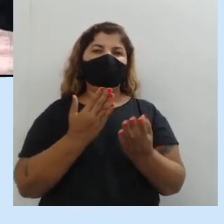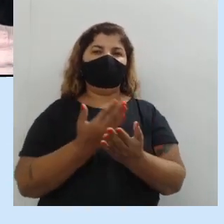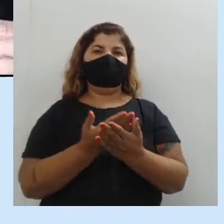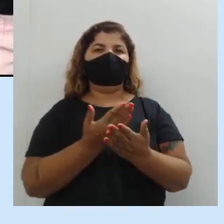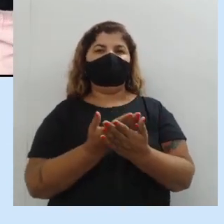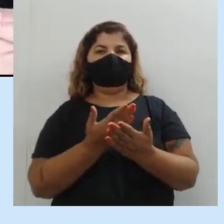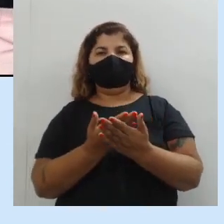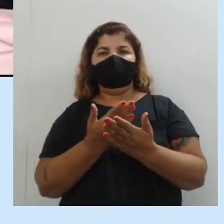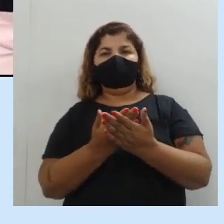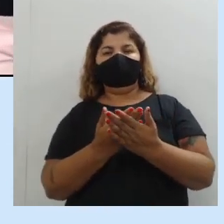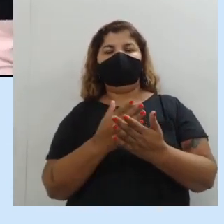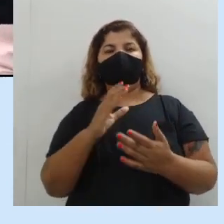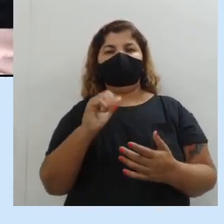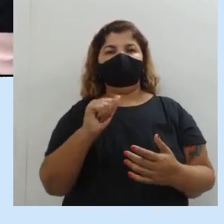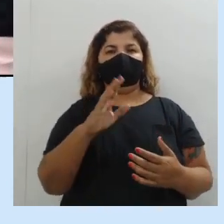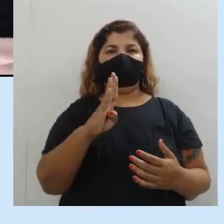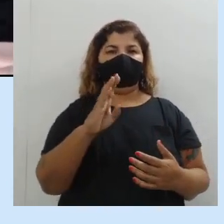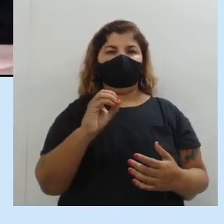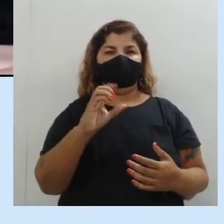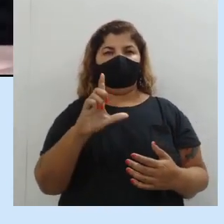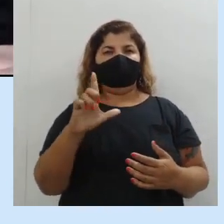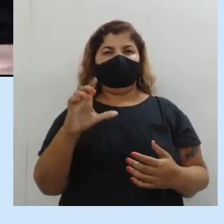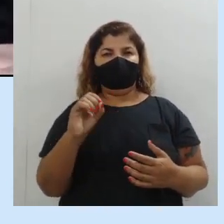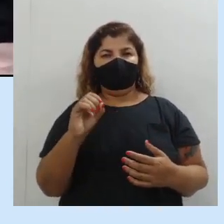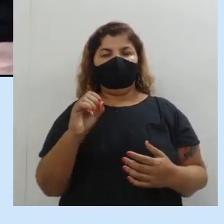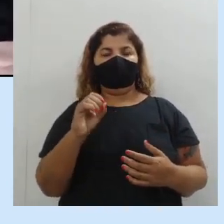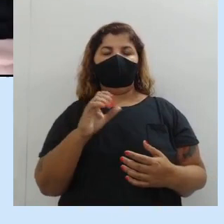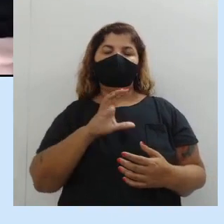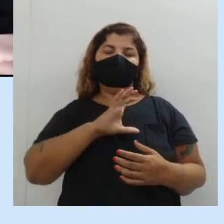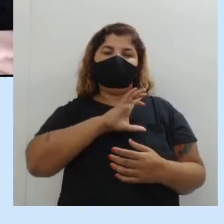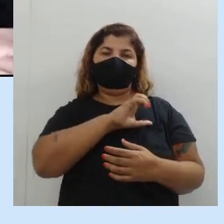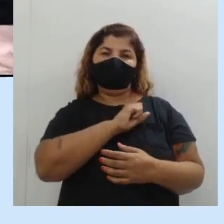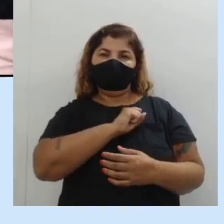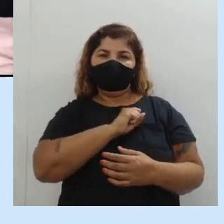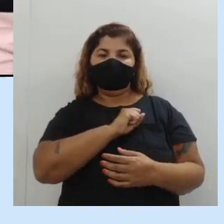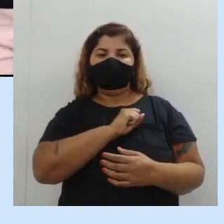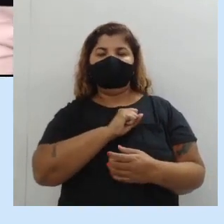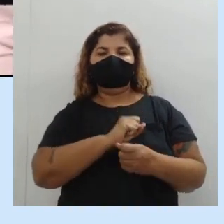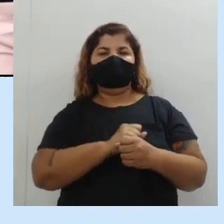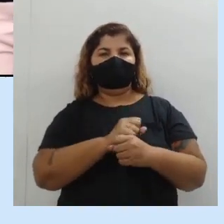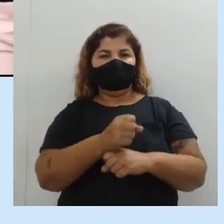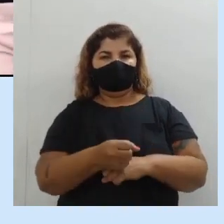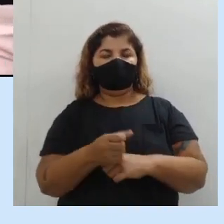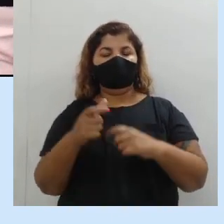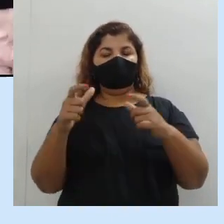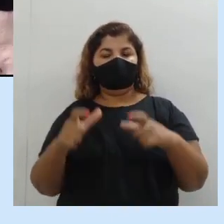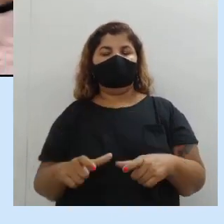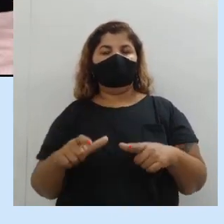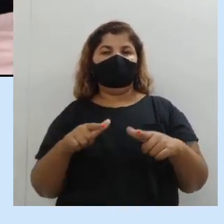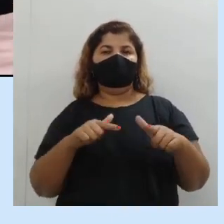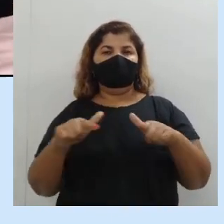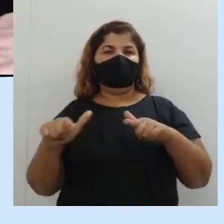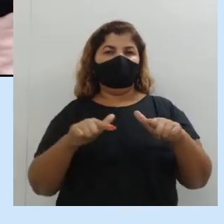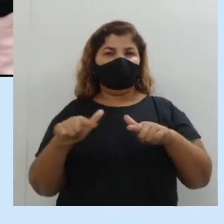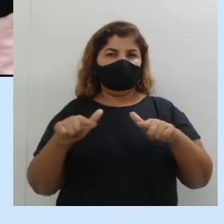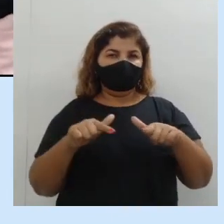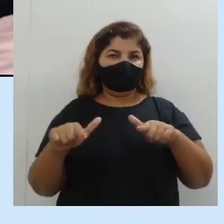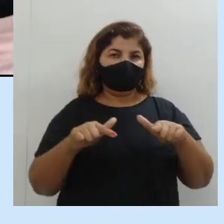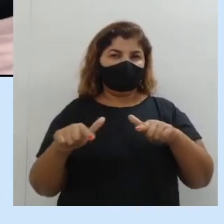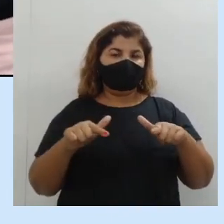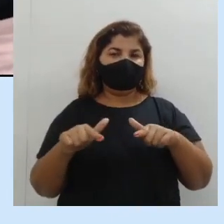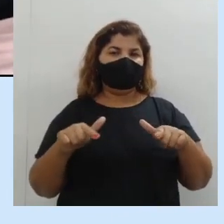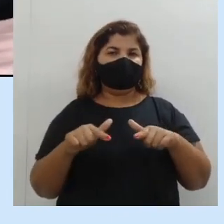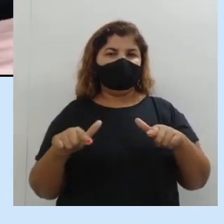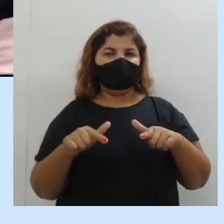jargão caboclo com afinco e paixão. Na repartição, né, o local, repartição pública, né, onde ele trabalhava,